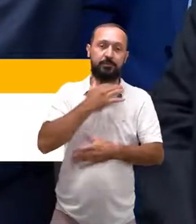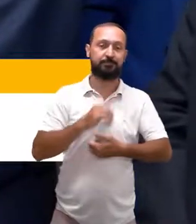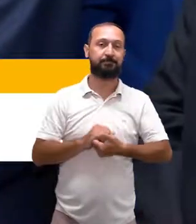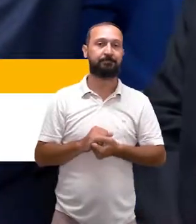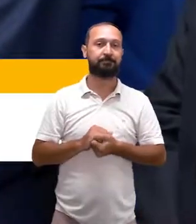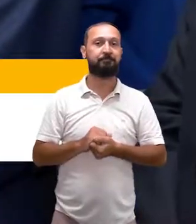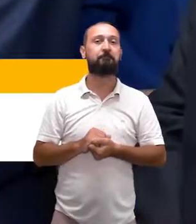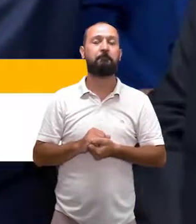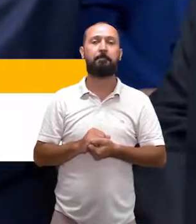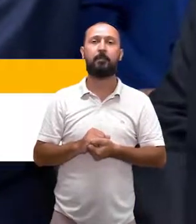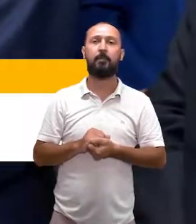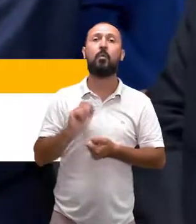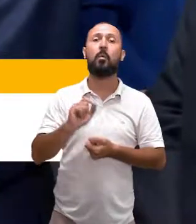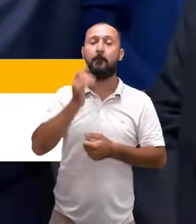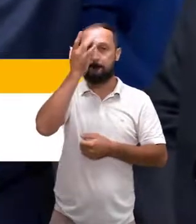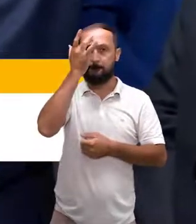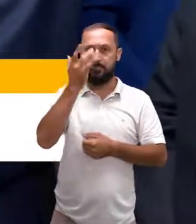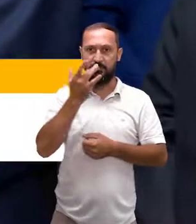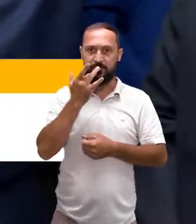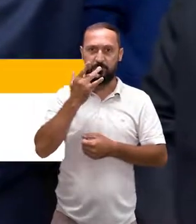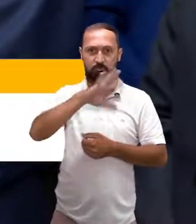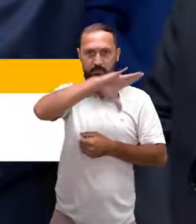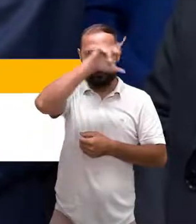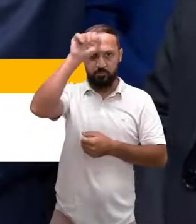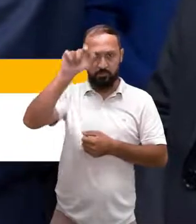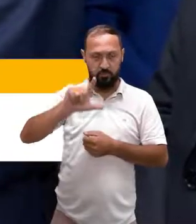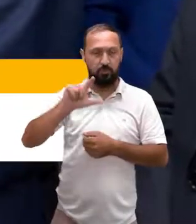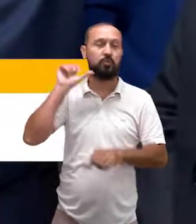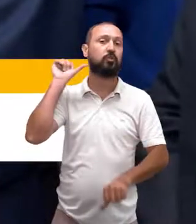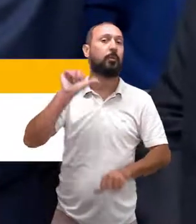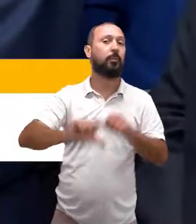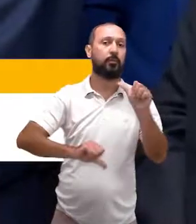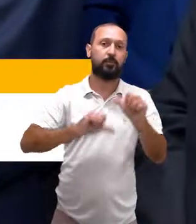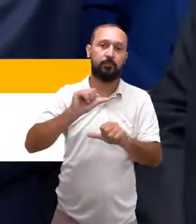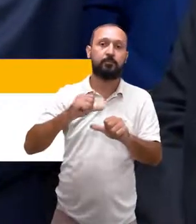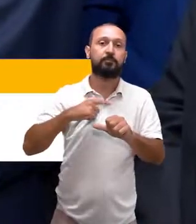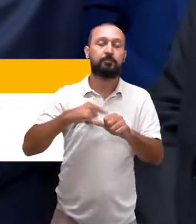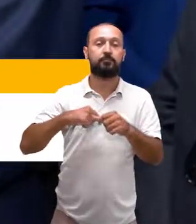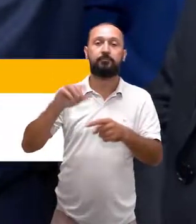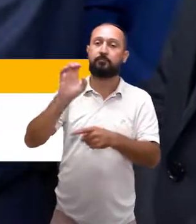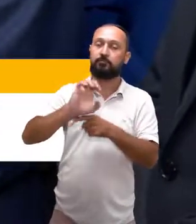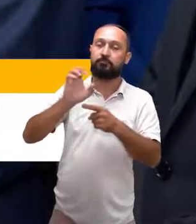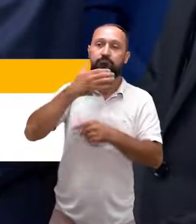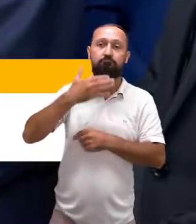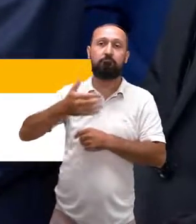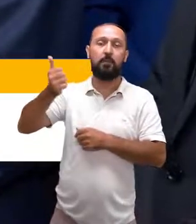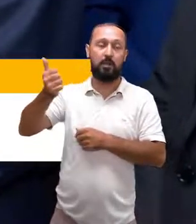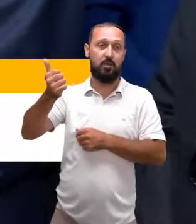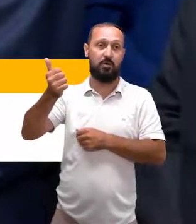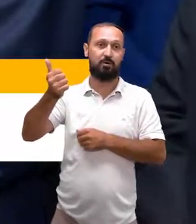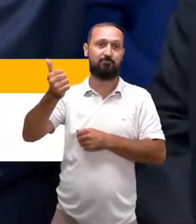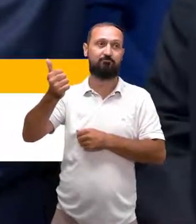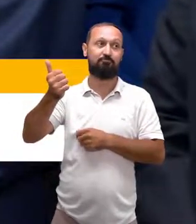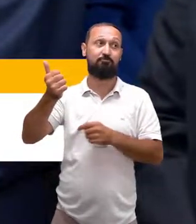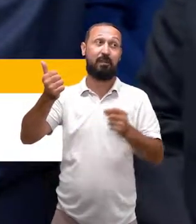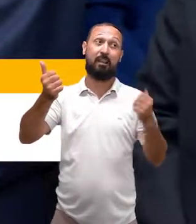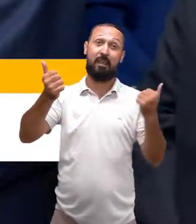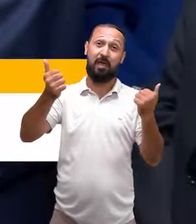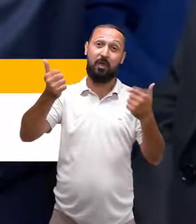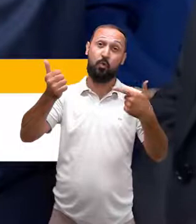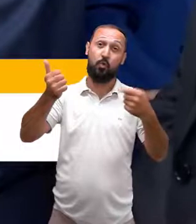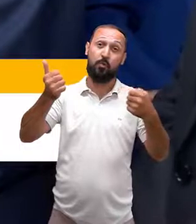Mudamos o perfil do Mato Grosso do Sul. Vamos entregar um estado muito melhor do que aquele que nós herdamos